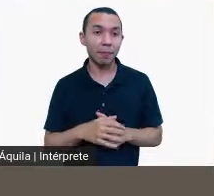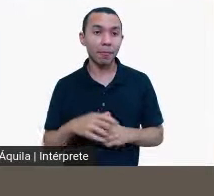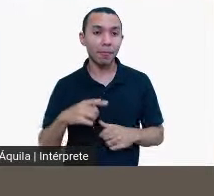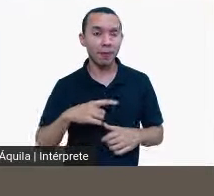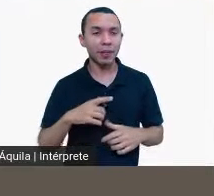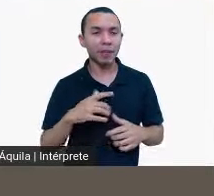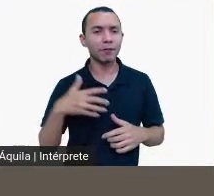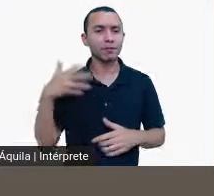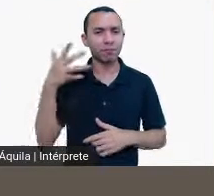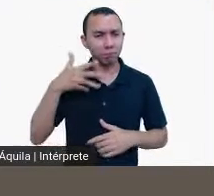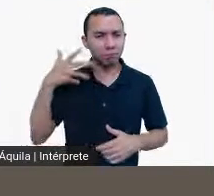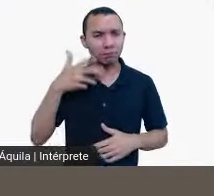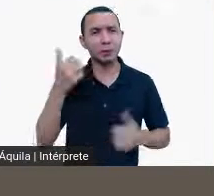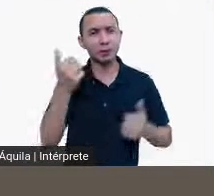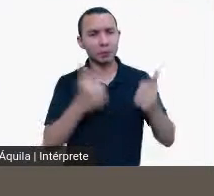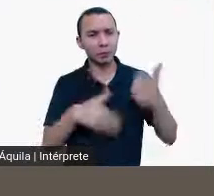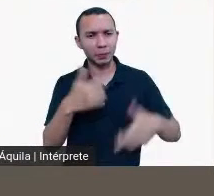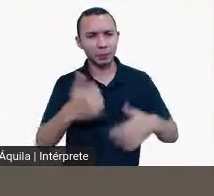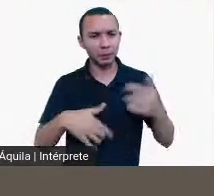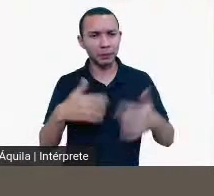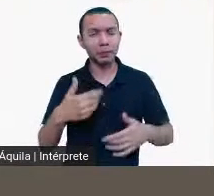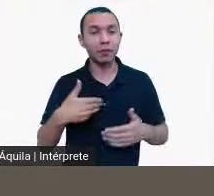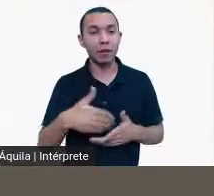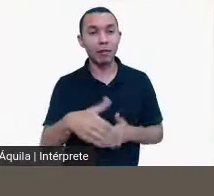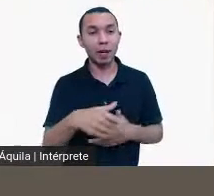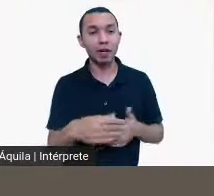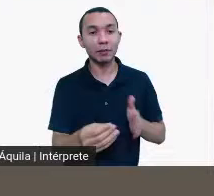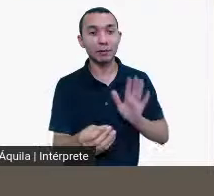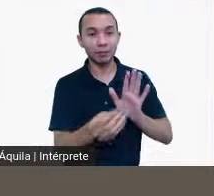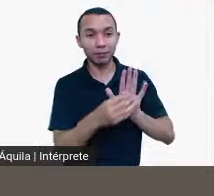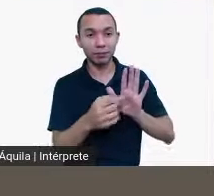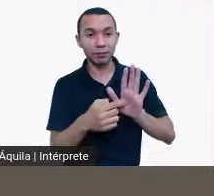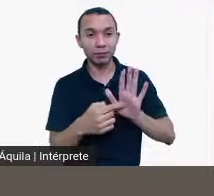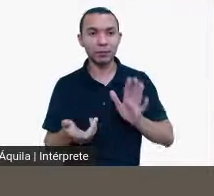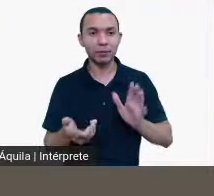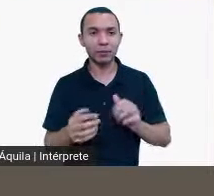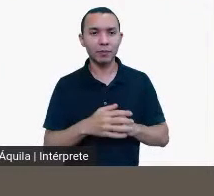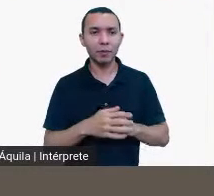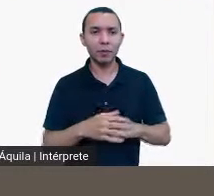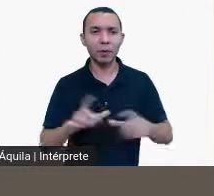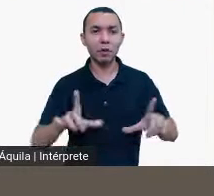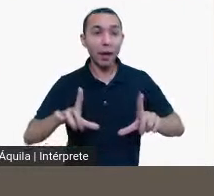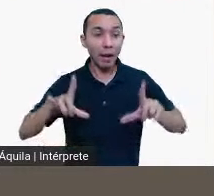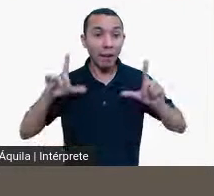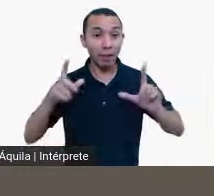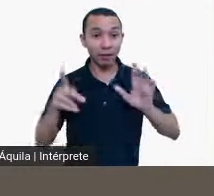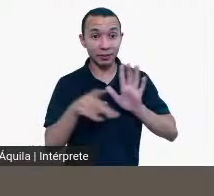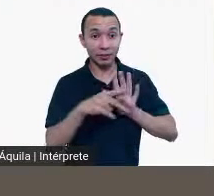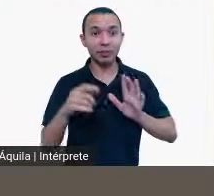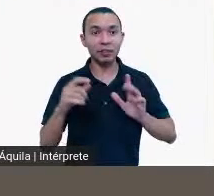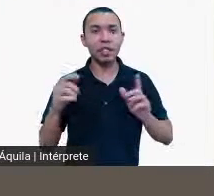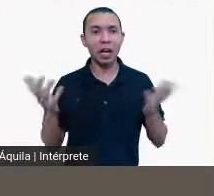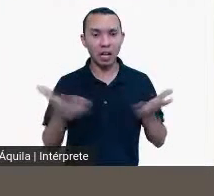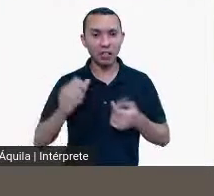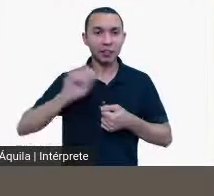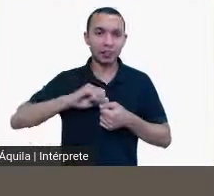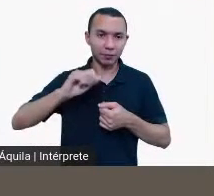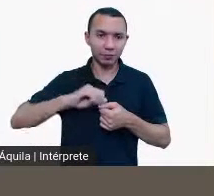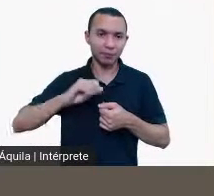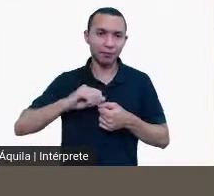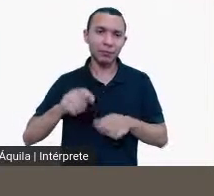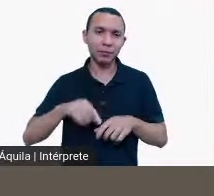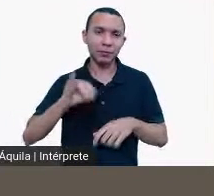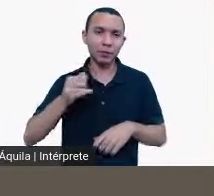que vão ser postos em relação à estética mesmo que aqui é formulada, e o João